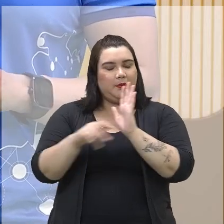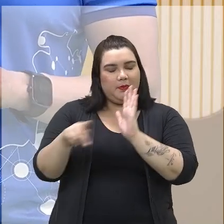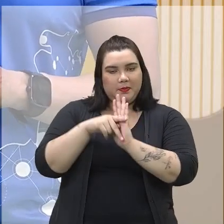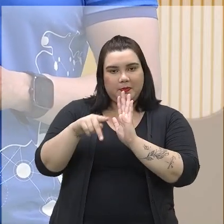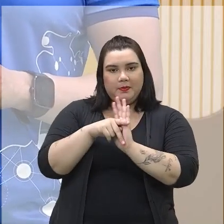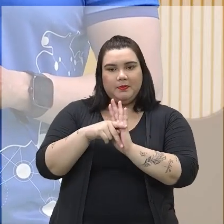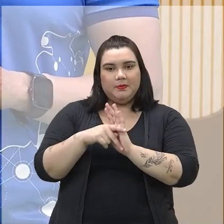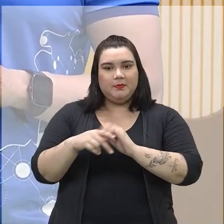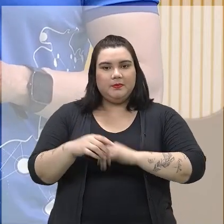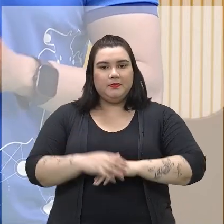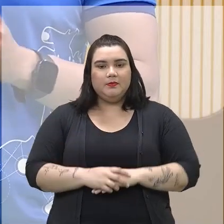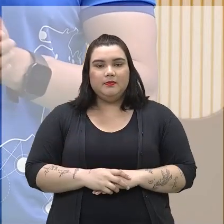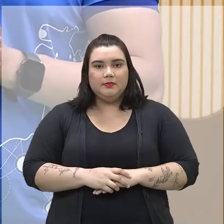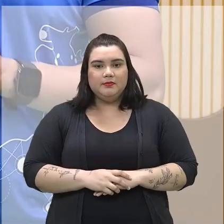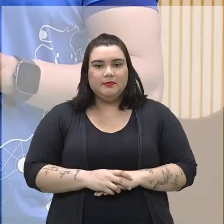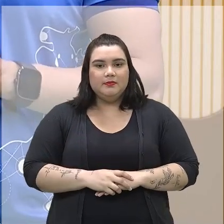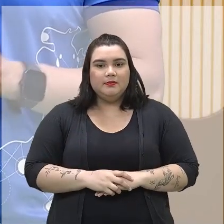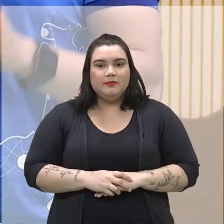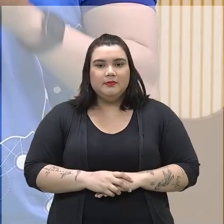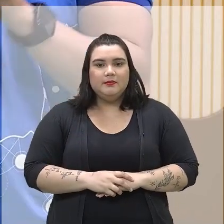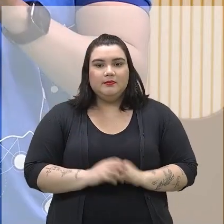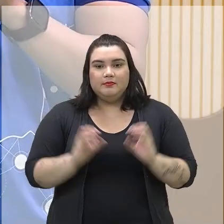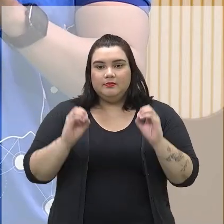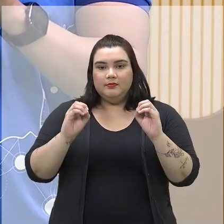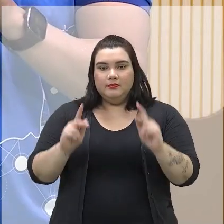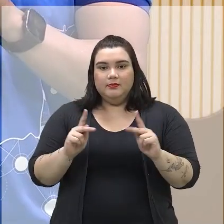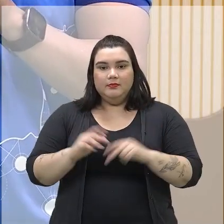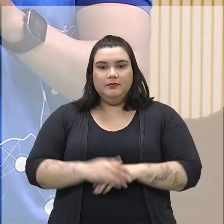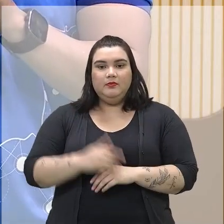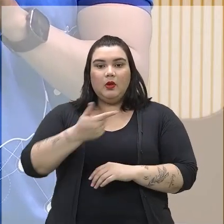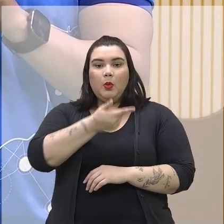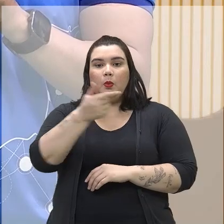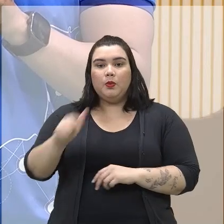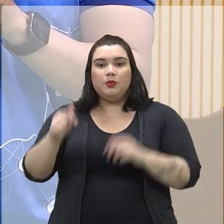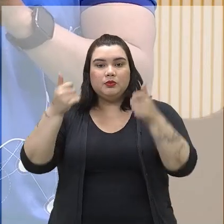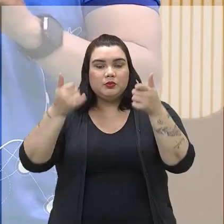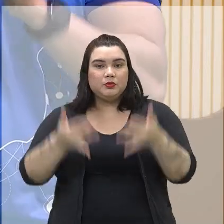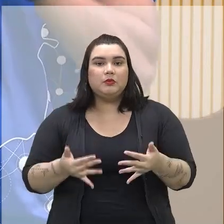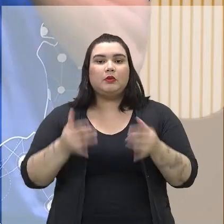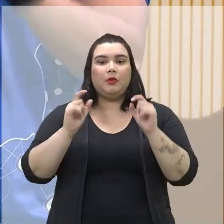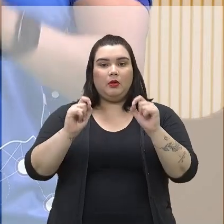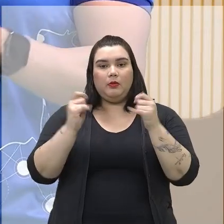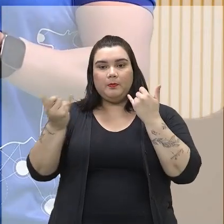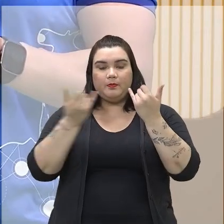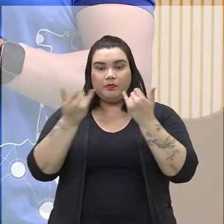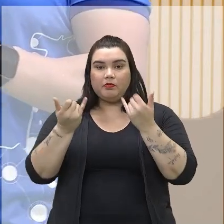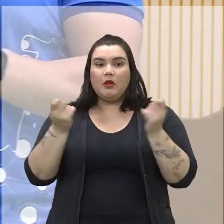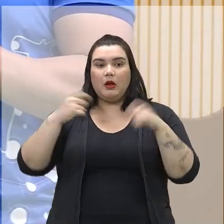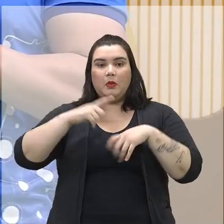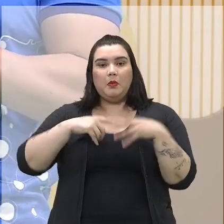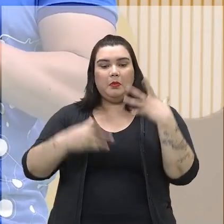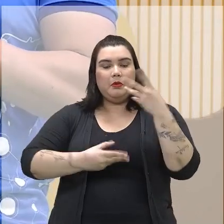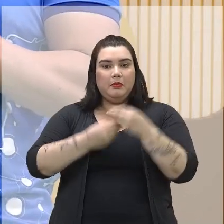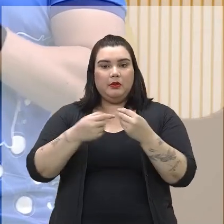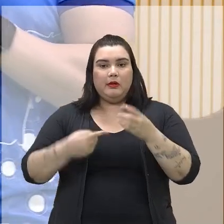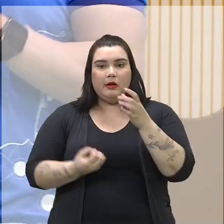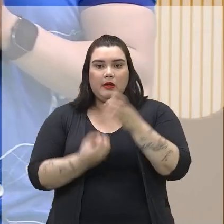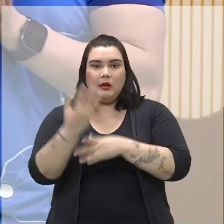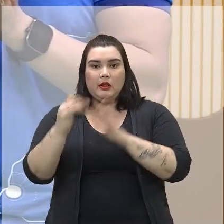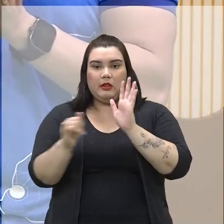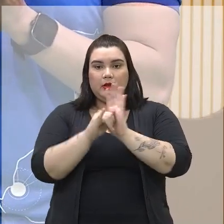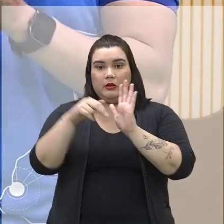identidade nacional, certo? Outro fator que eu quero trazer aqui para vocês, que contribuiu muito para a construção dessa